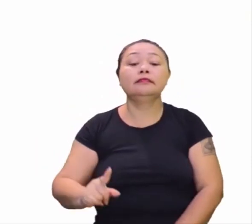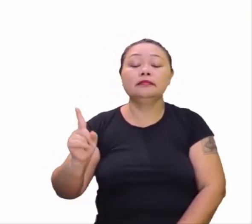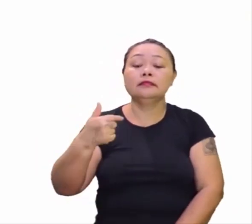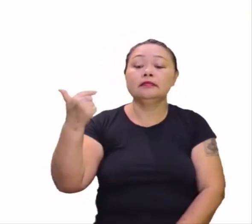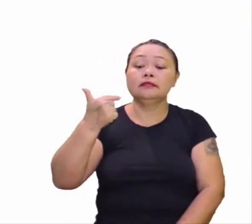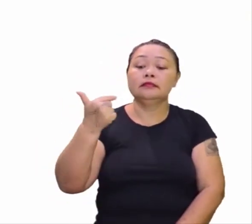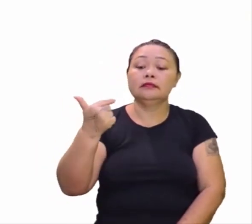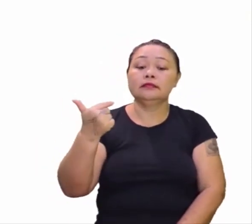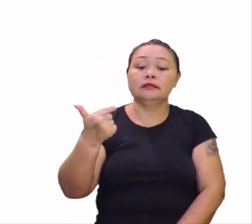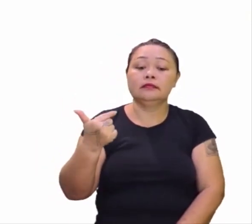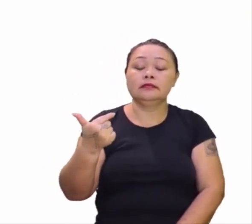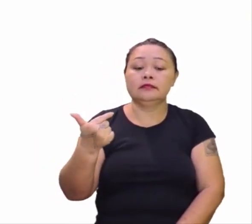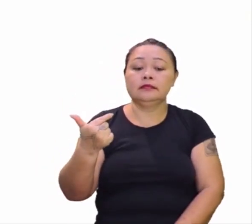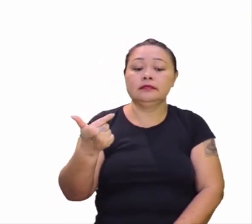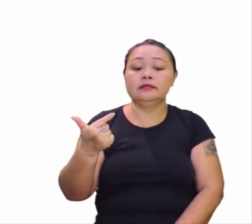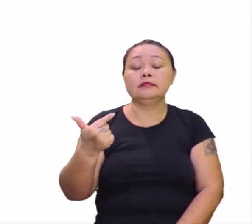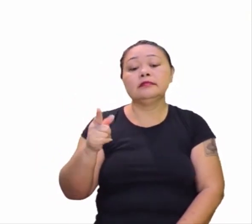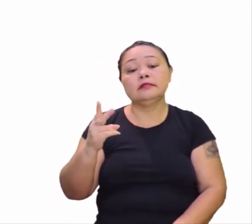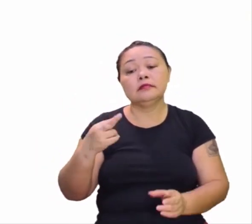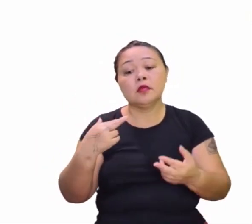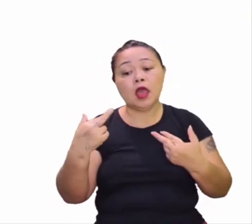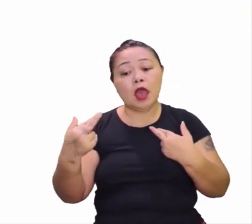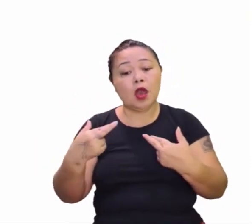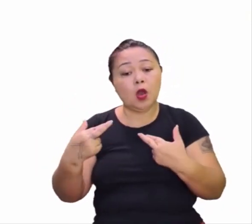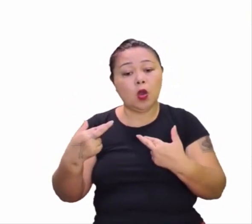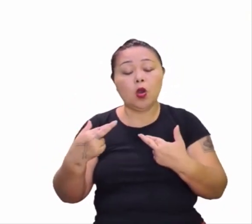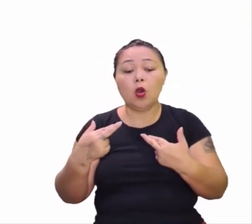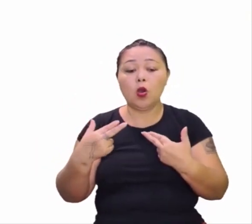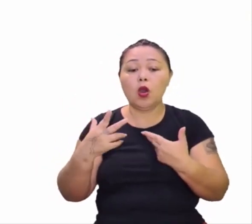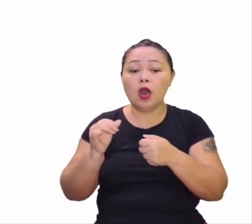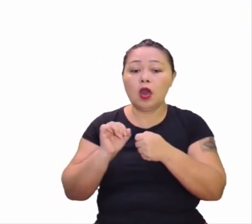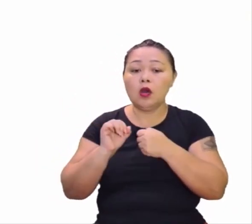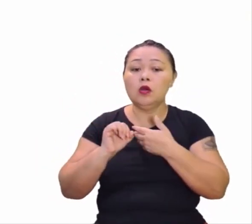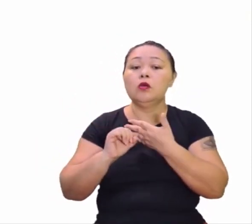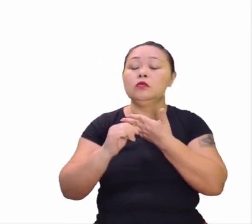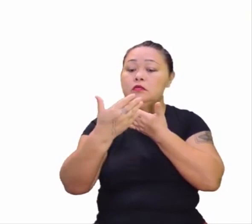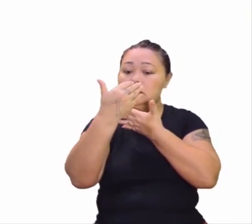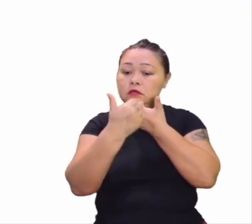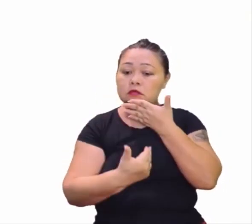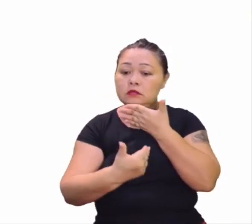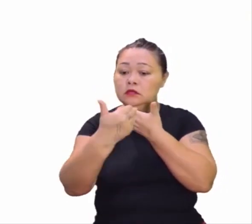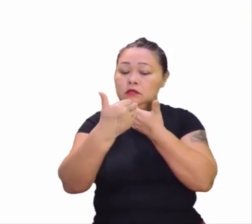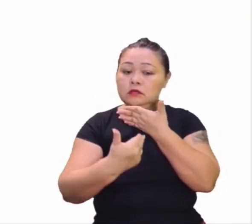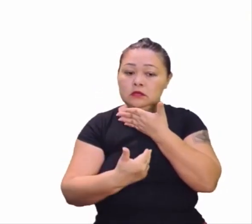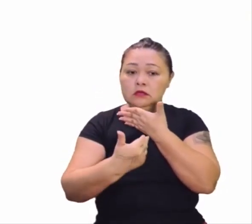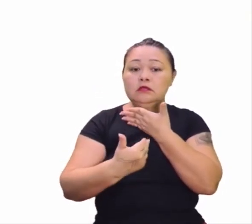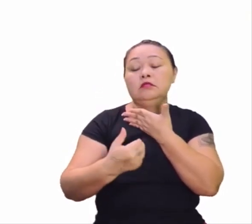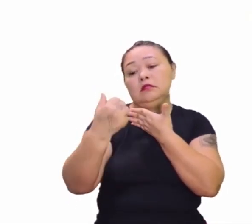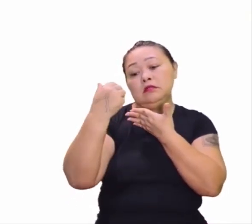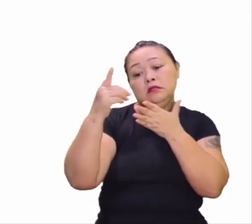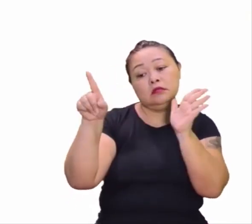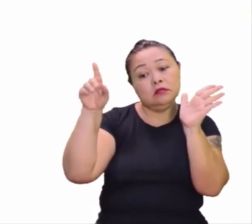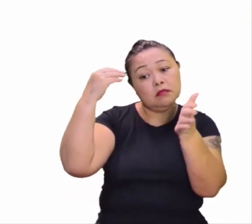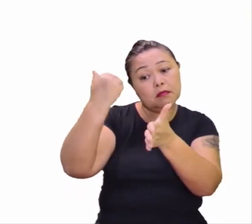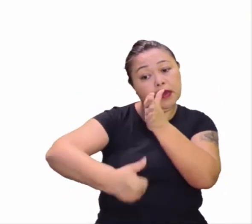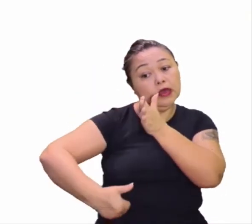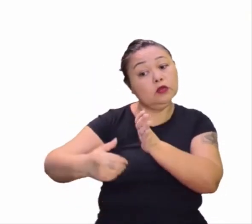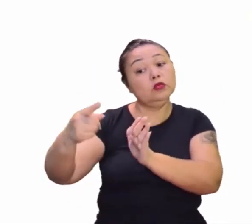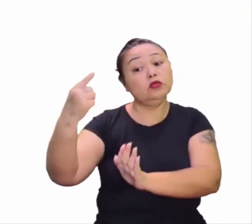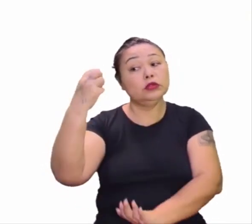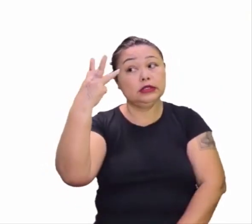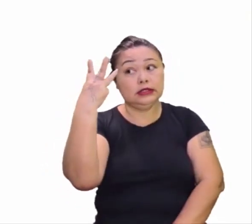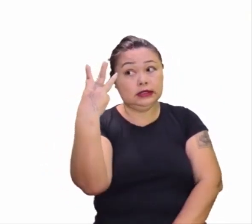o segundo fuso do Brasil. Em relação ao meridiano de Greenwich, Brasília tem o quê? Menos